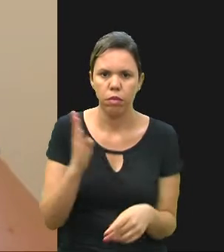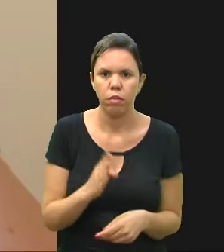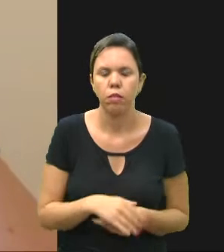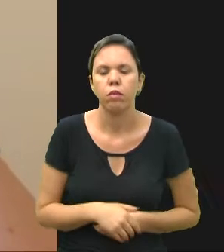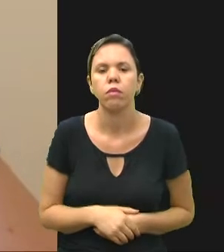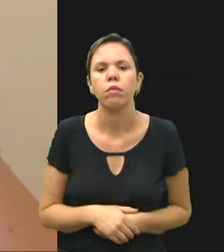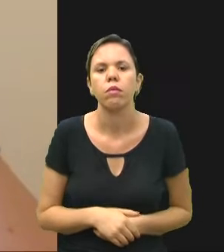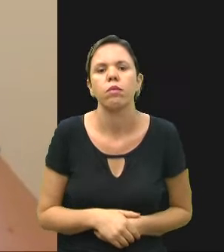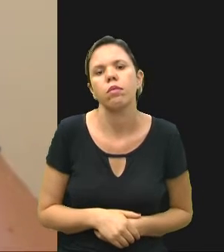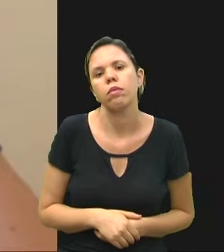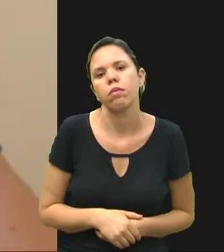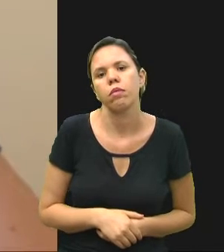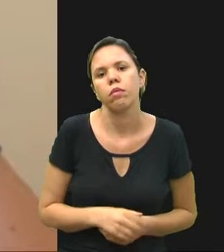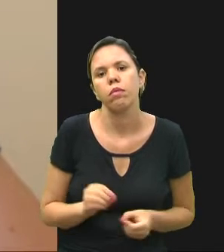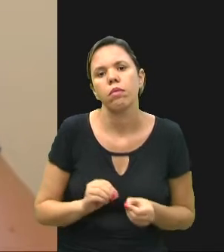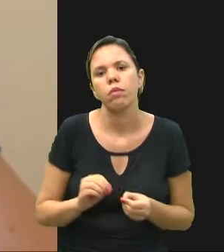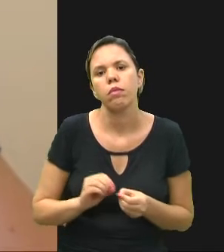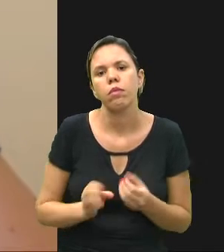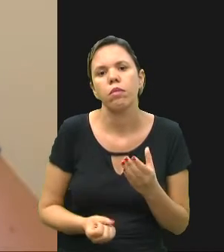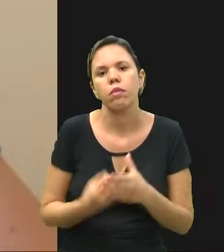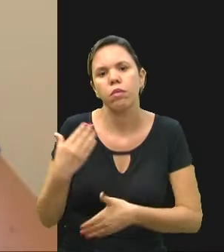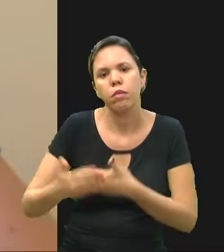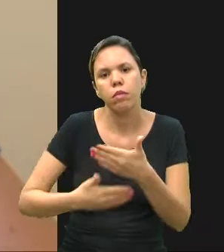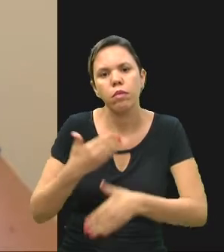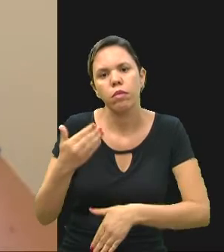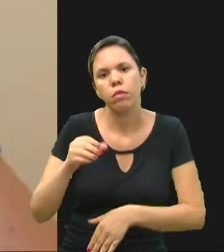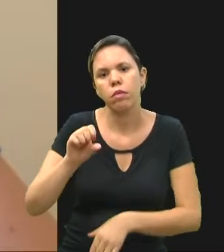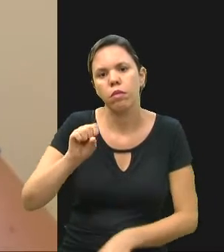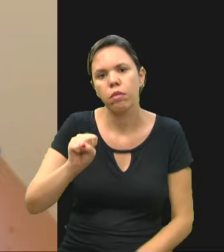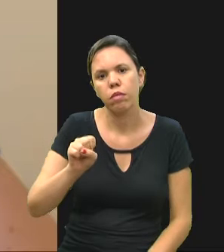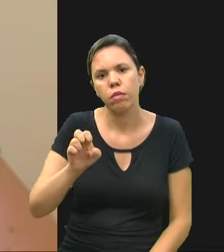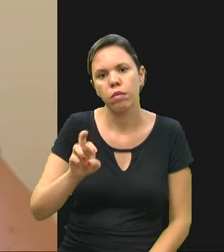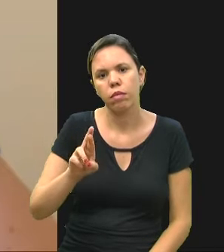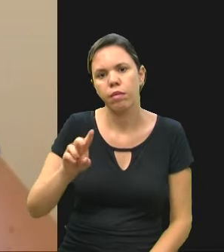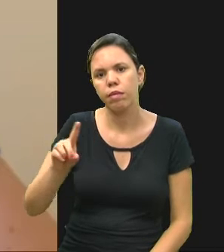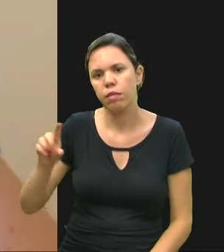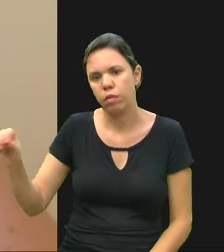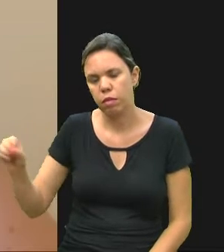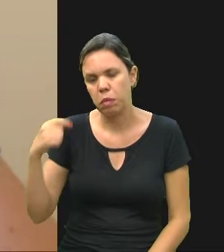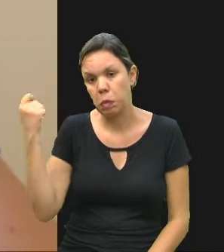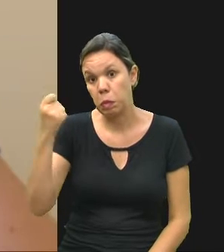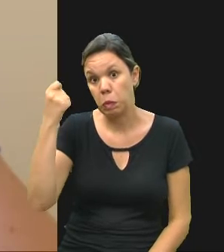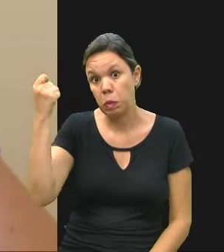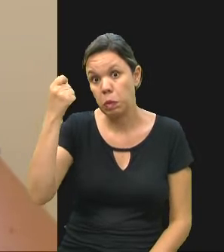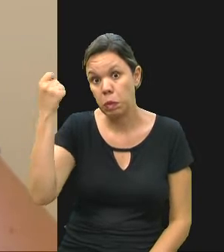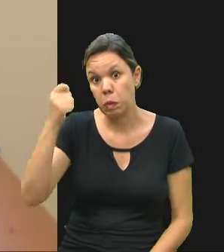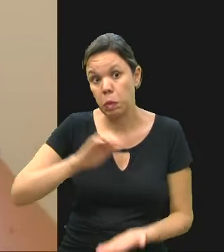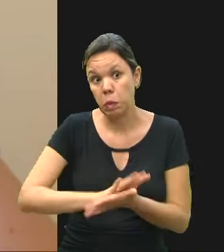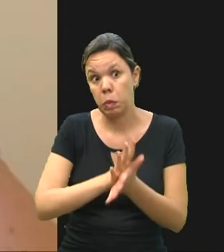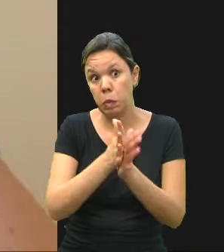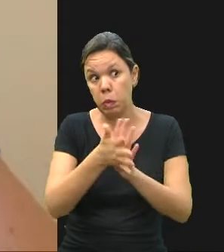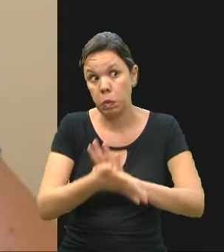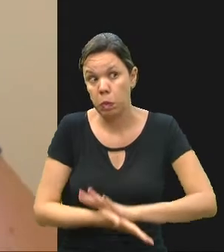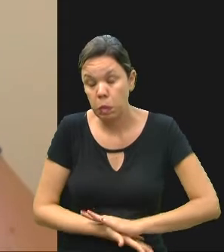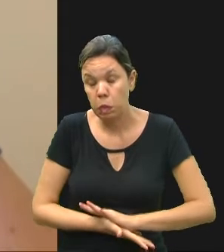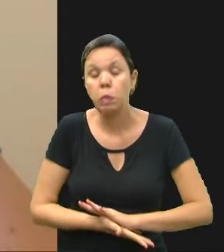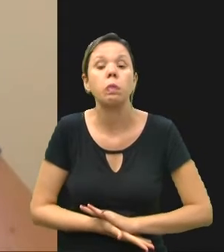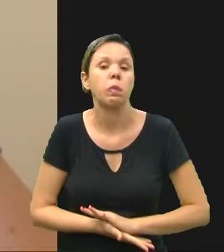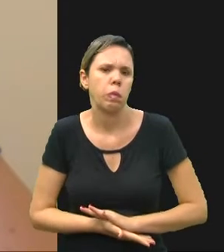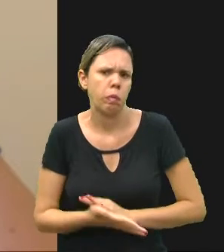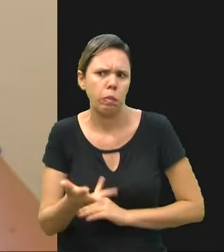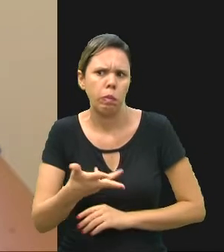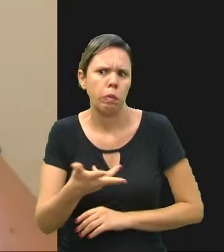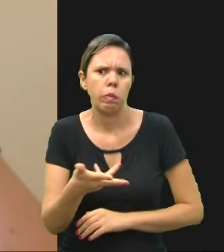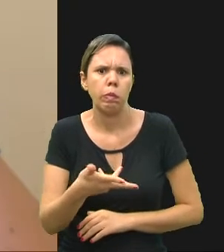população. Então, o que vem acontecendo no Cerrado é especialmente grave, né? Uma destruição